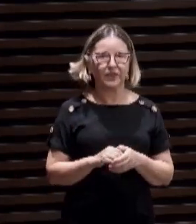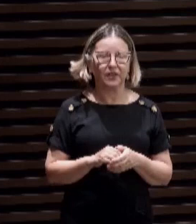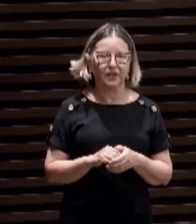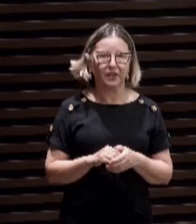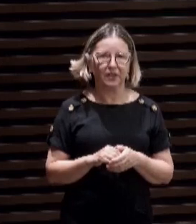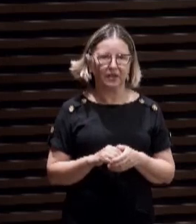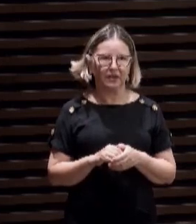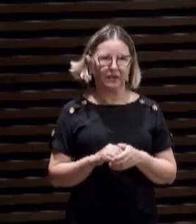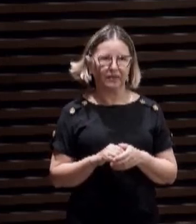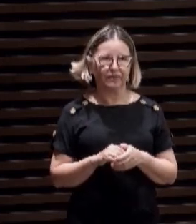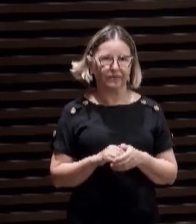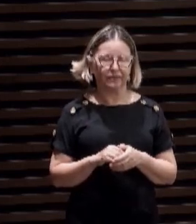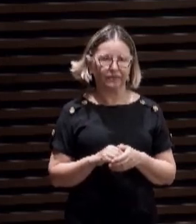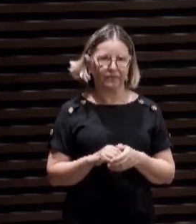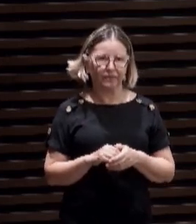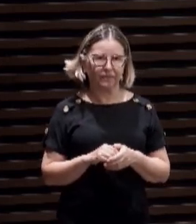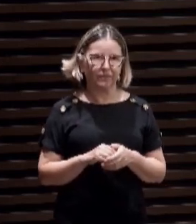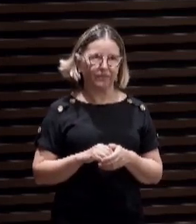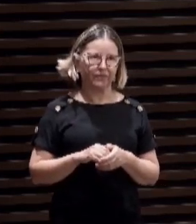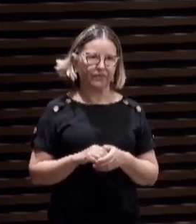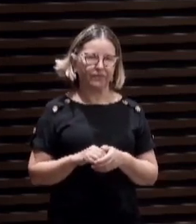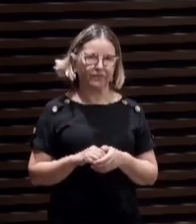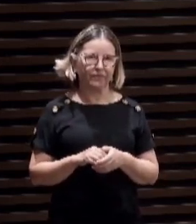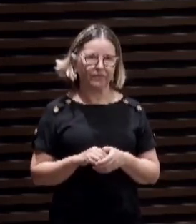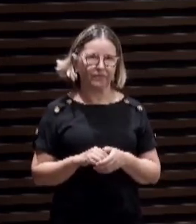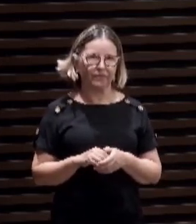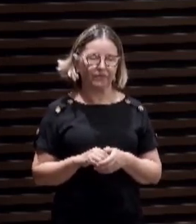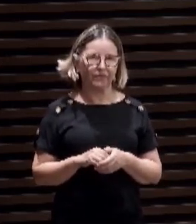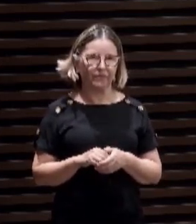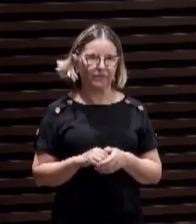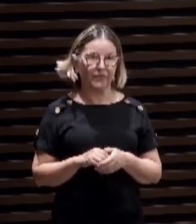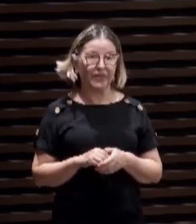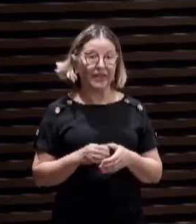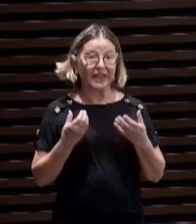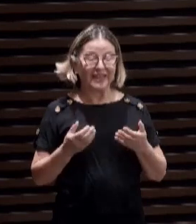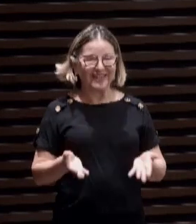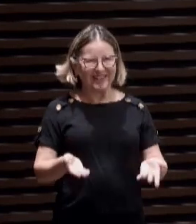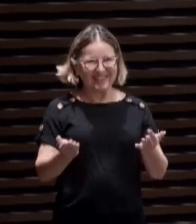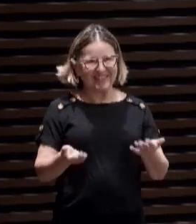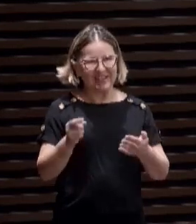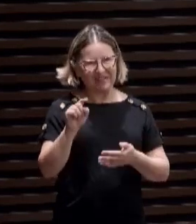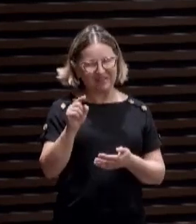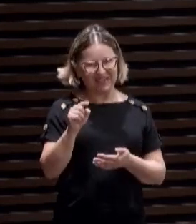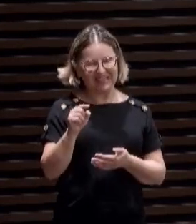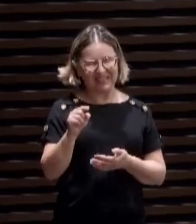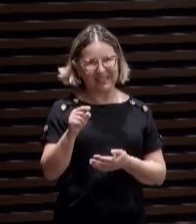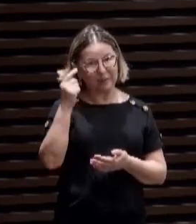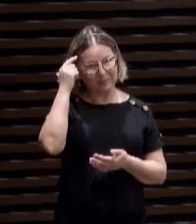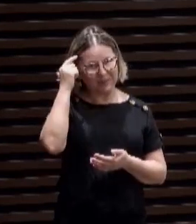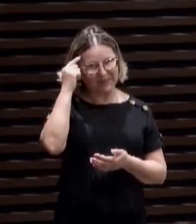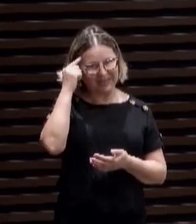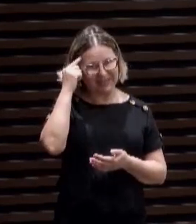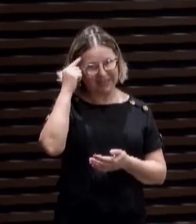risco de estar edificando sobre nossas vidas. E aqui eu quero estimular você a considerar comigo o foco